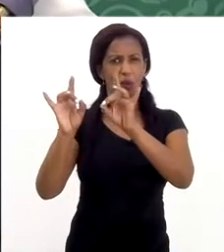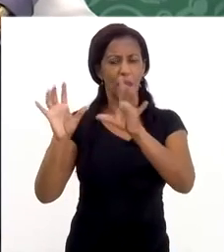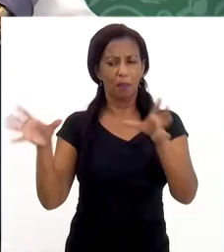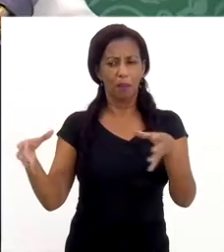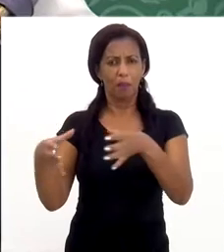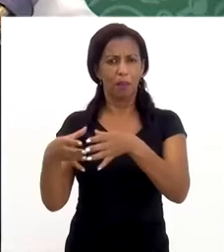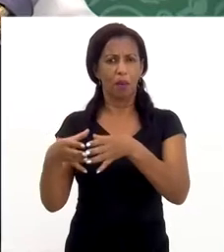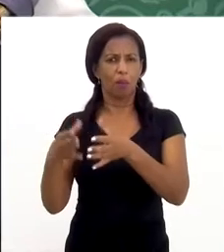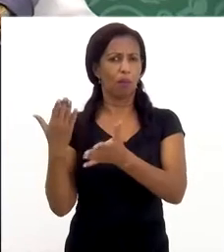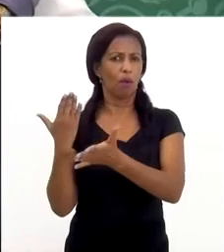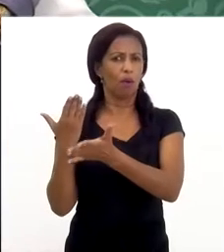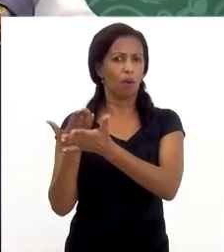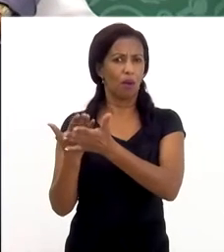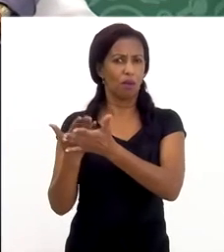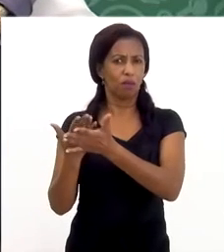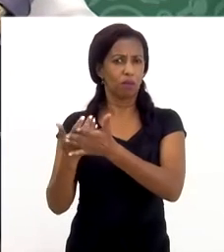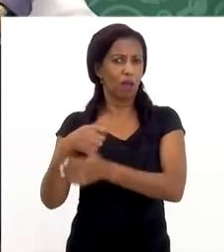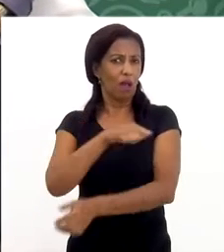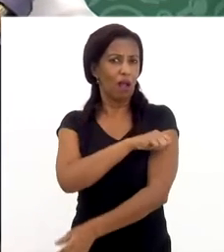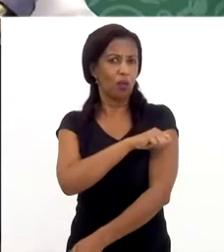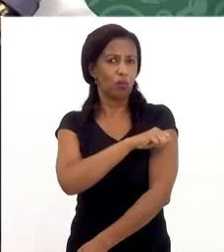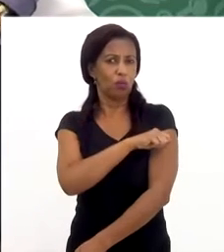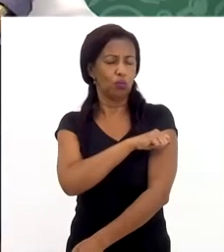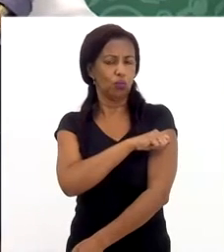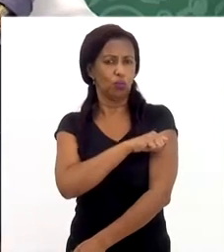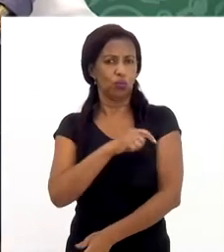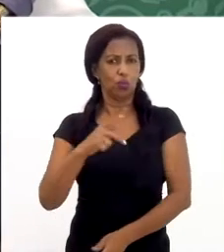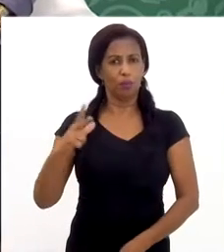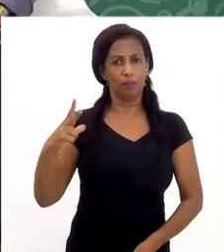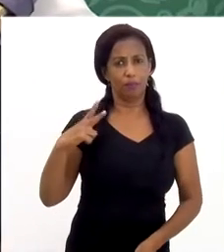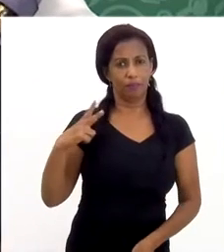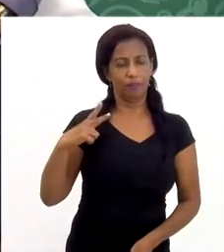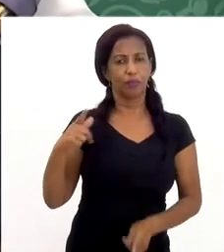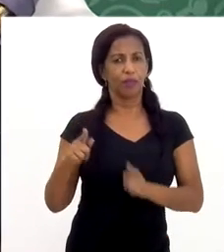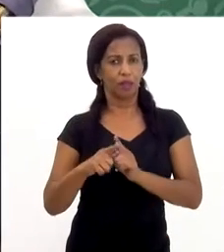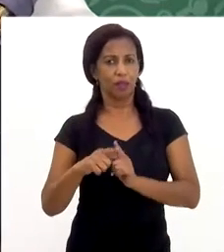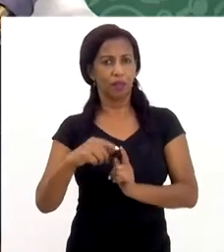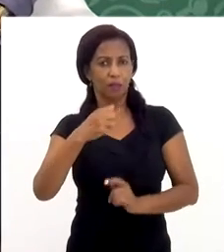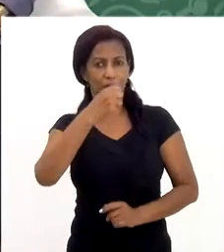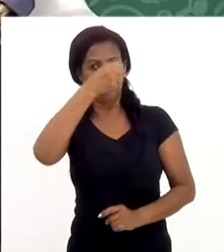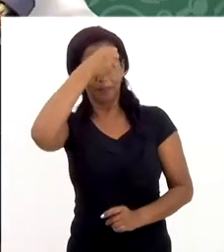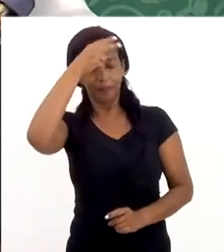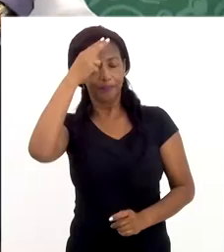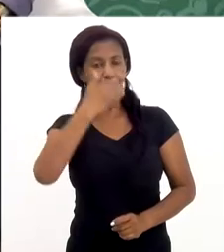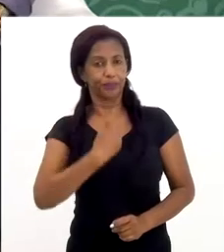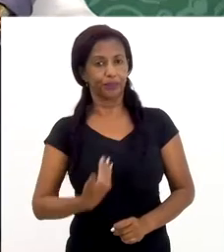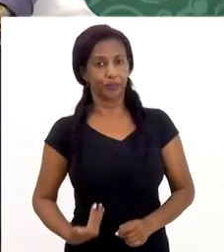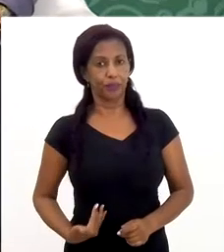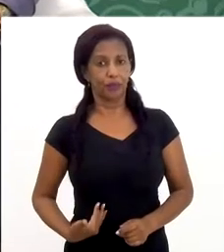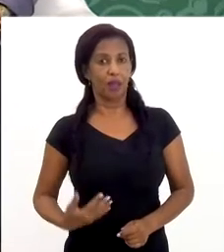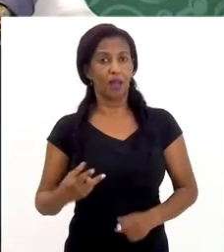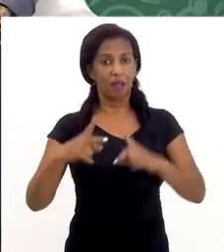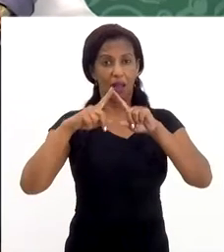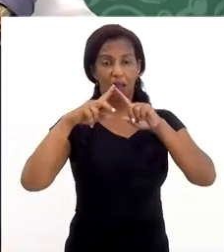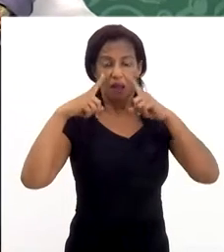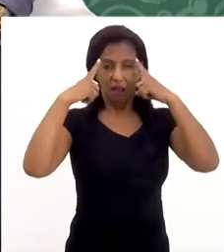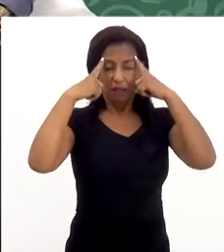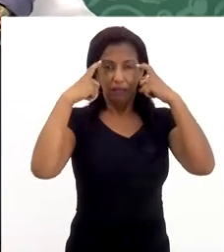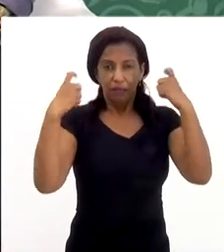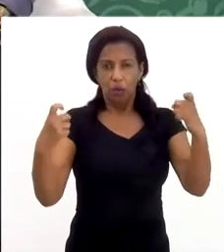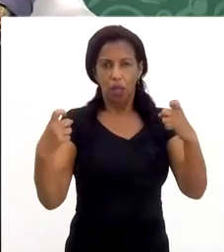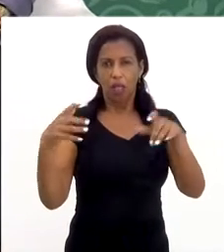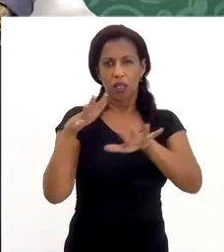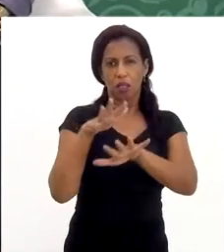de estudantes da rede pública e privada o resultado aponta que a violência sexual infelizmente está